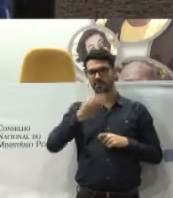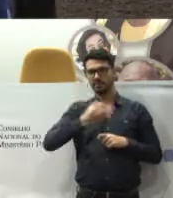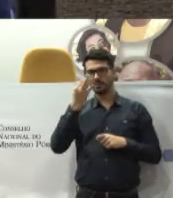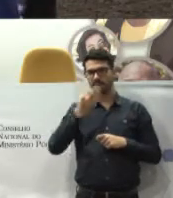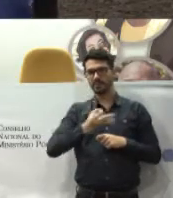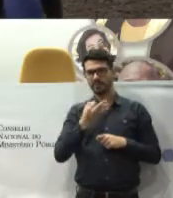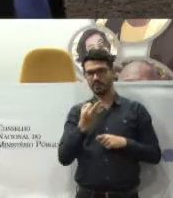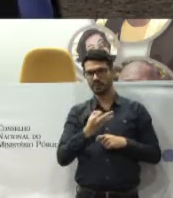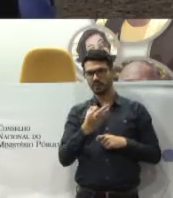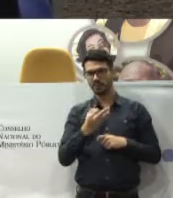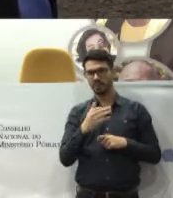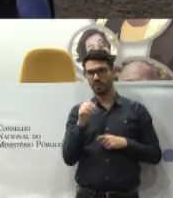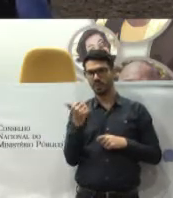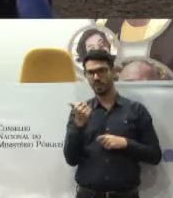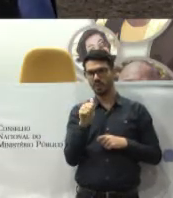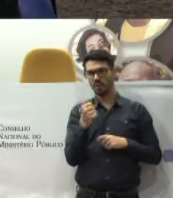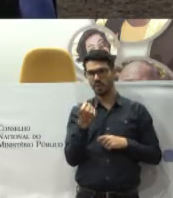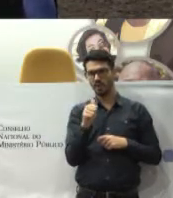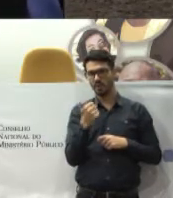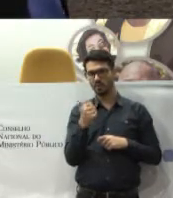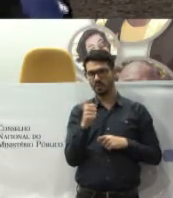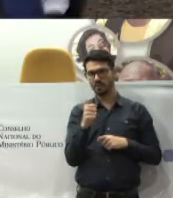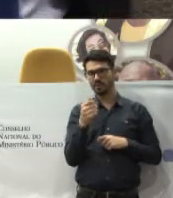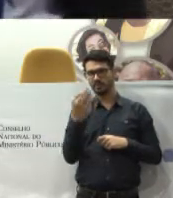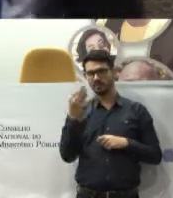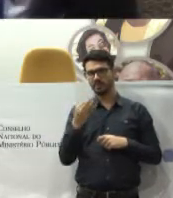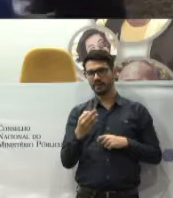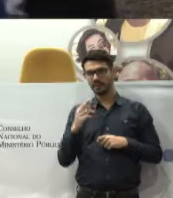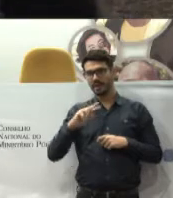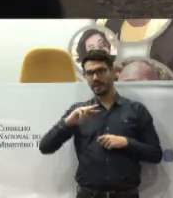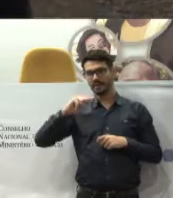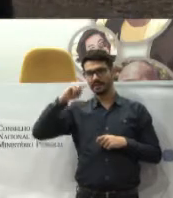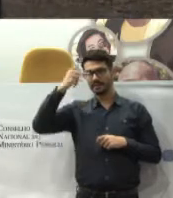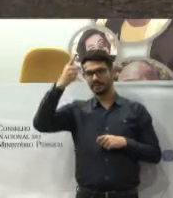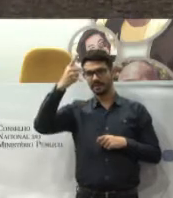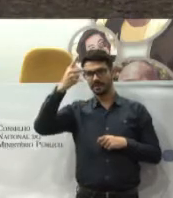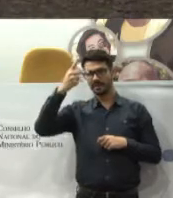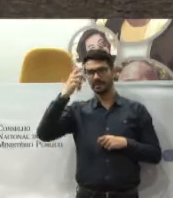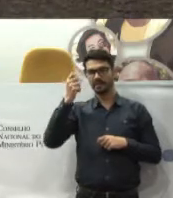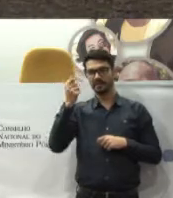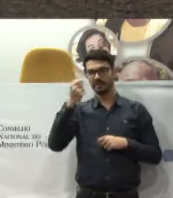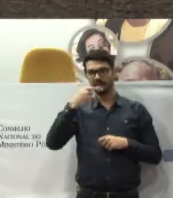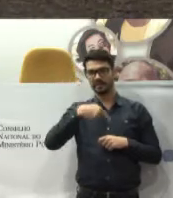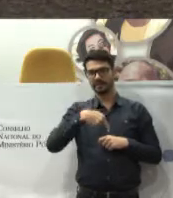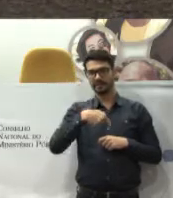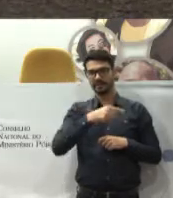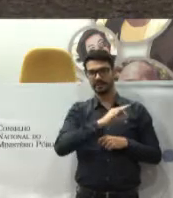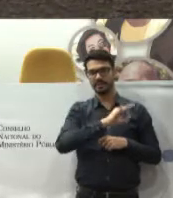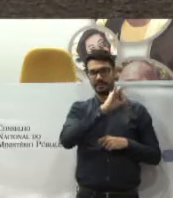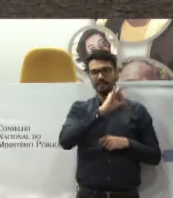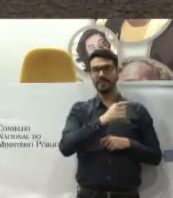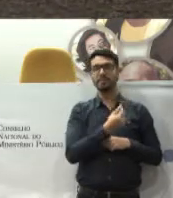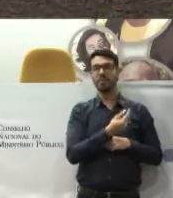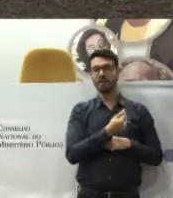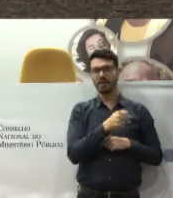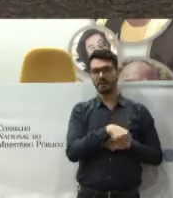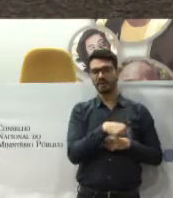17% bruta e 11% acima da inflação